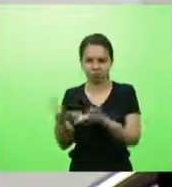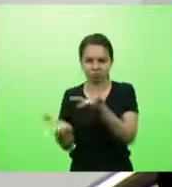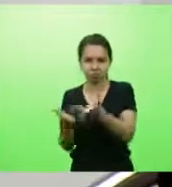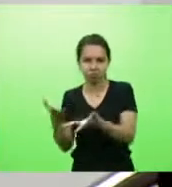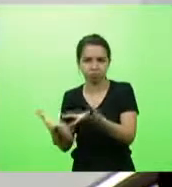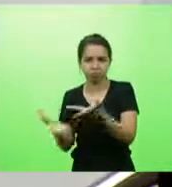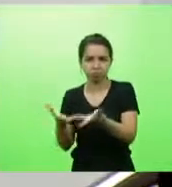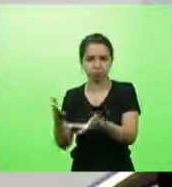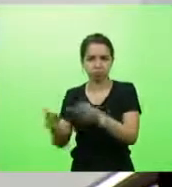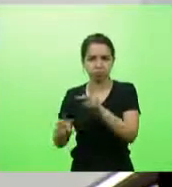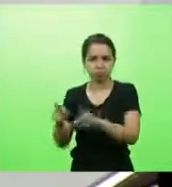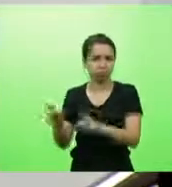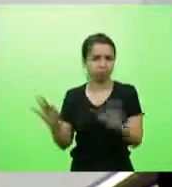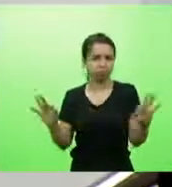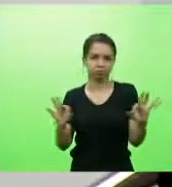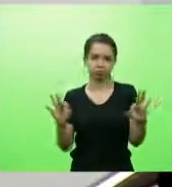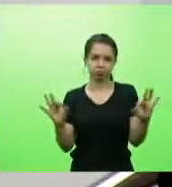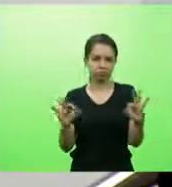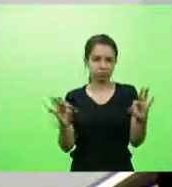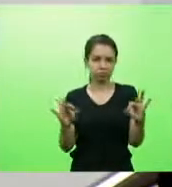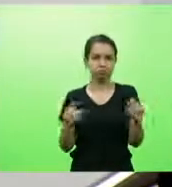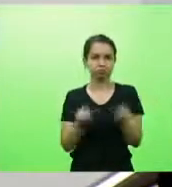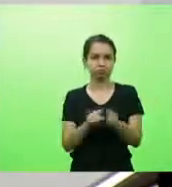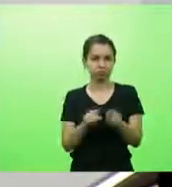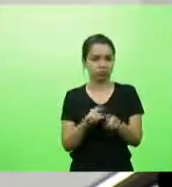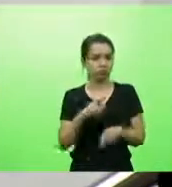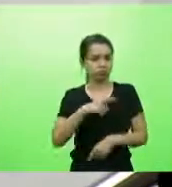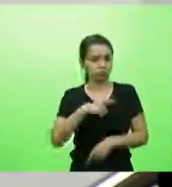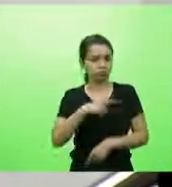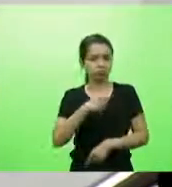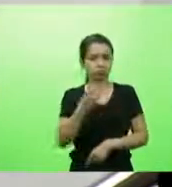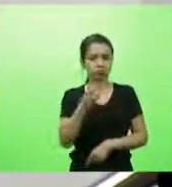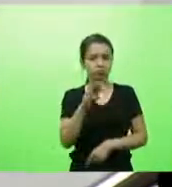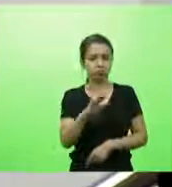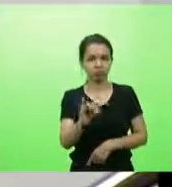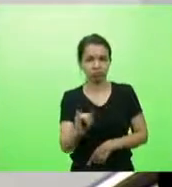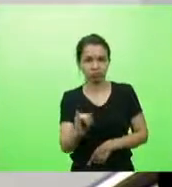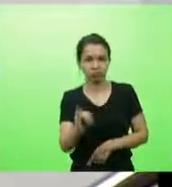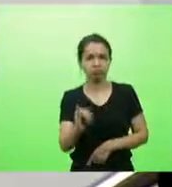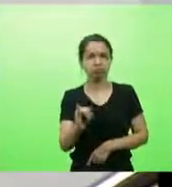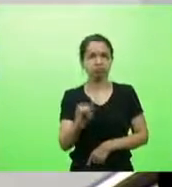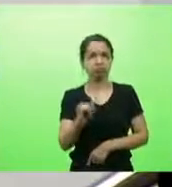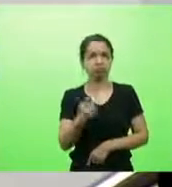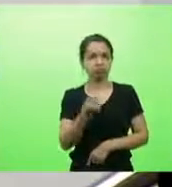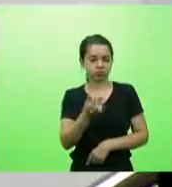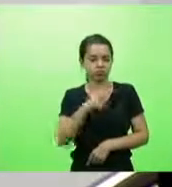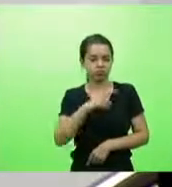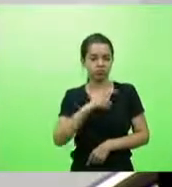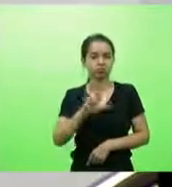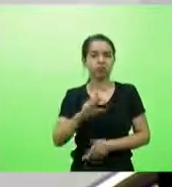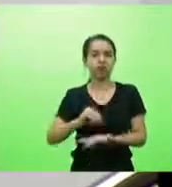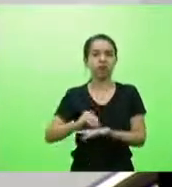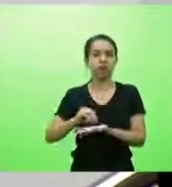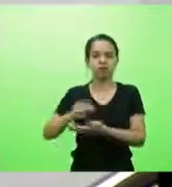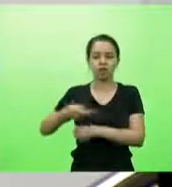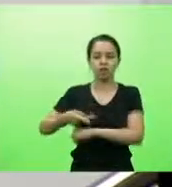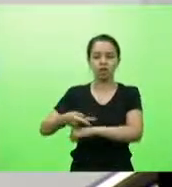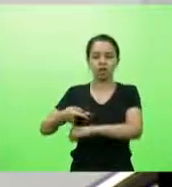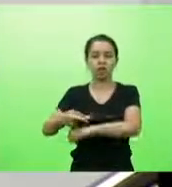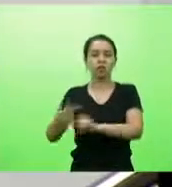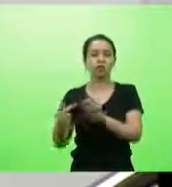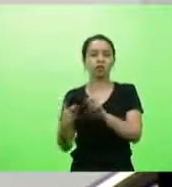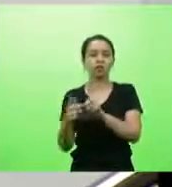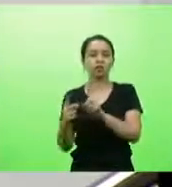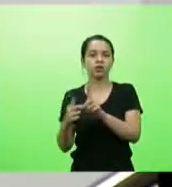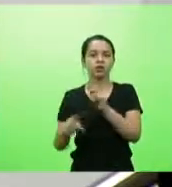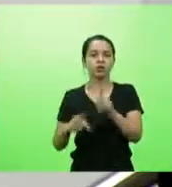temos R$ 3 bilhões em arrecadação, às vezes nos falta leitos para atender a população. Ao mesmo tempo